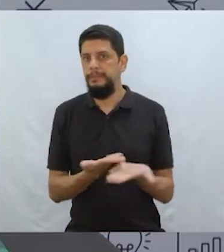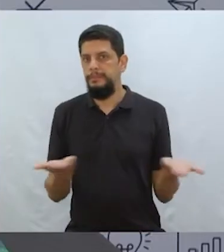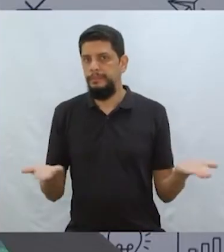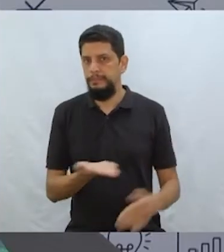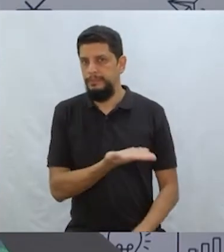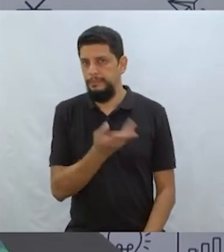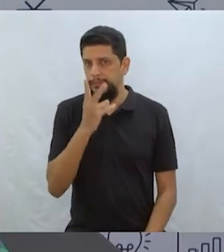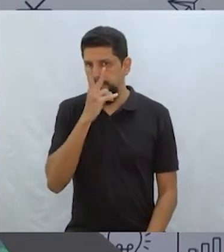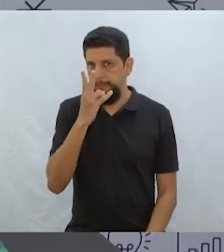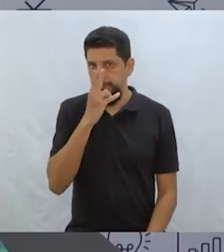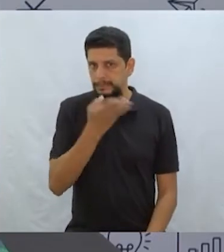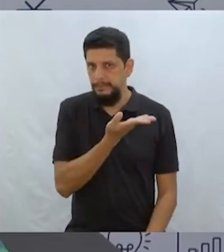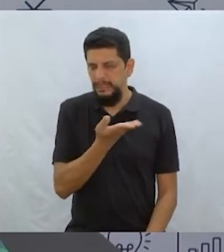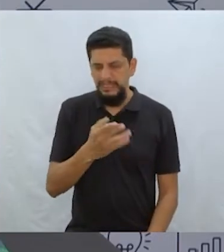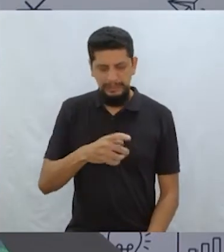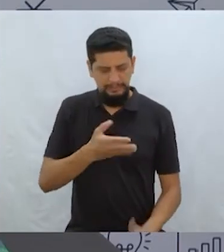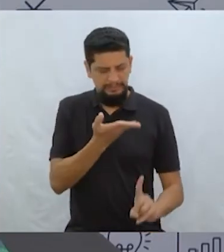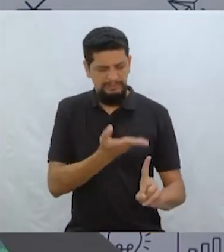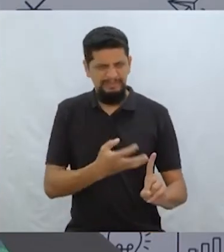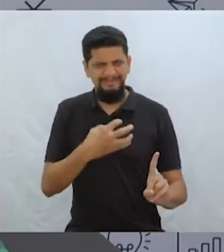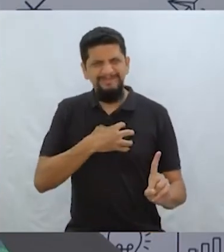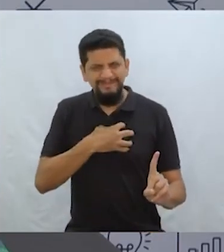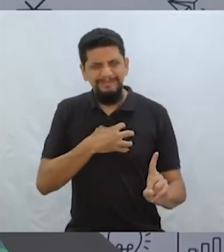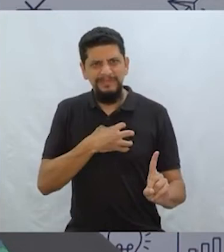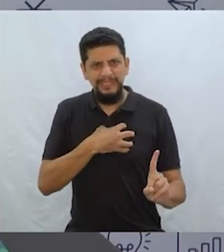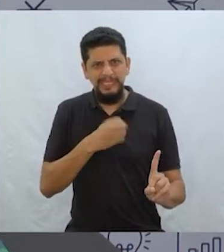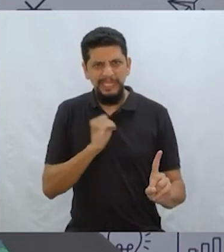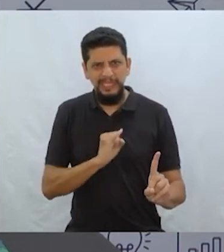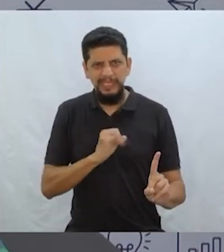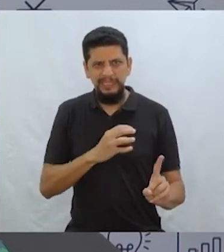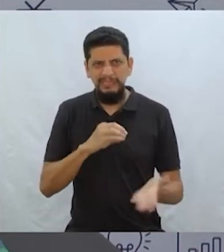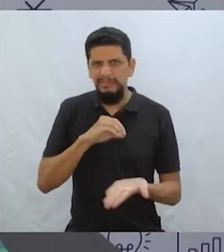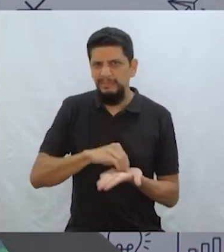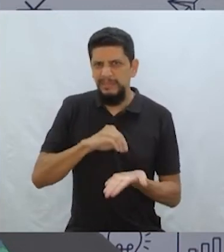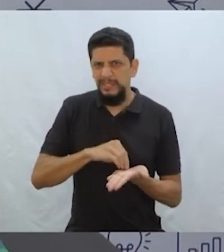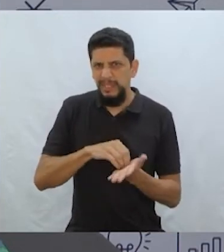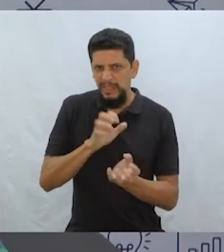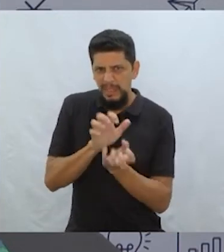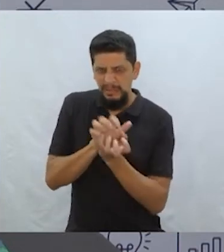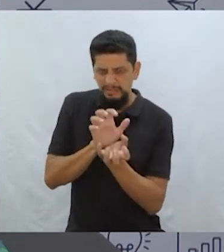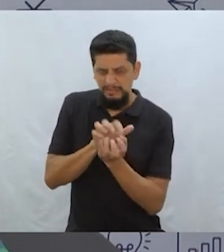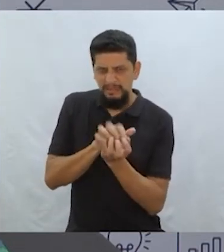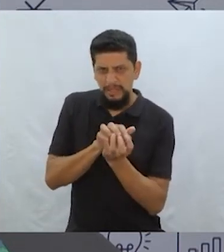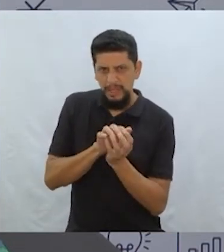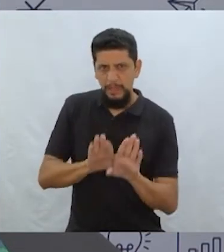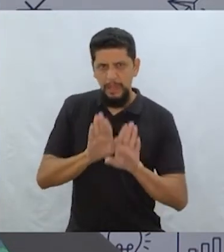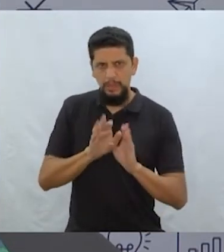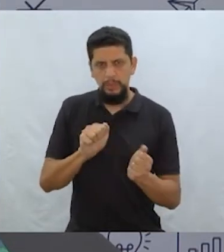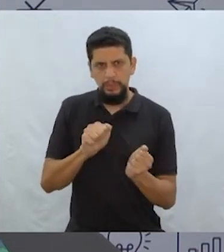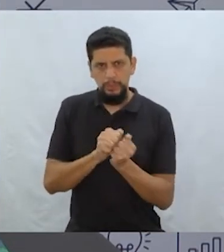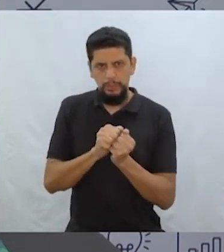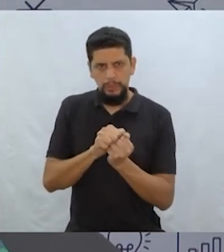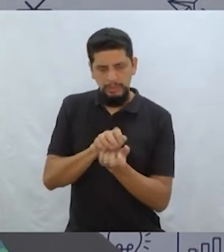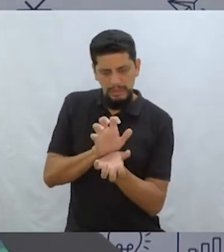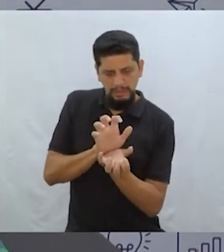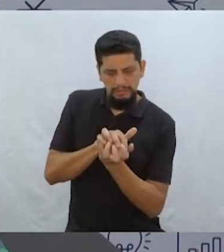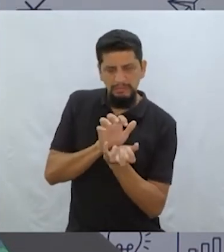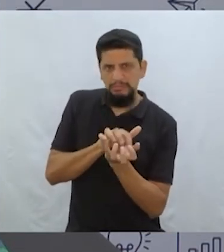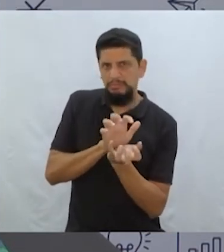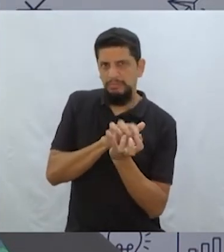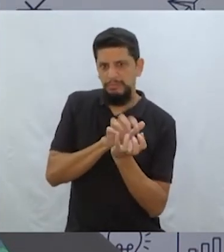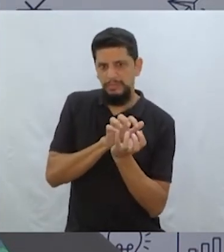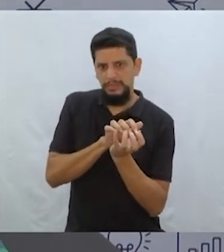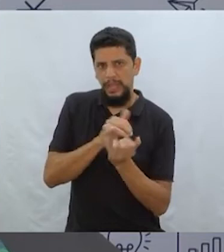E então que que vocês acham do que ele sentiria falta Será que ele sentia falta da dentadura mas junto com a dentadura viria o